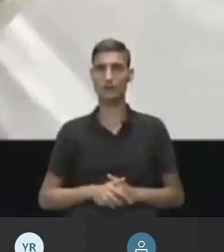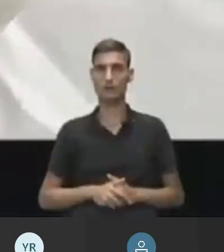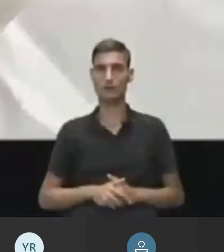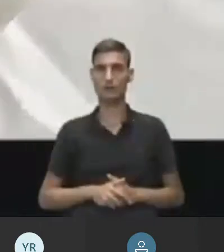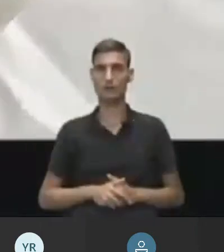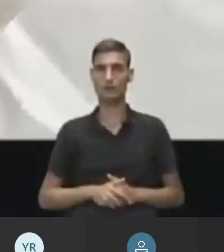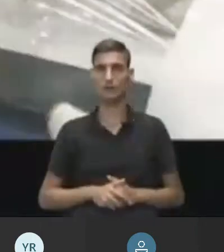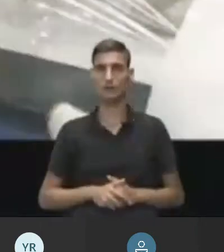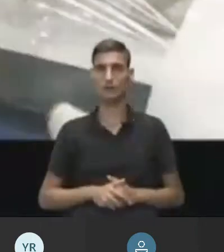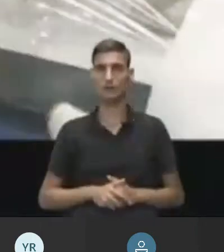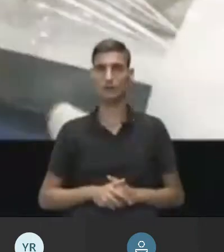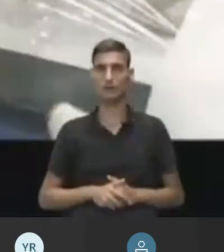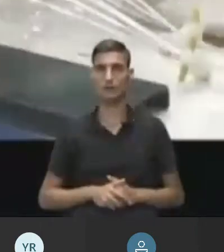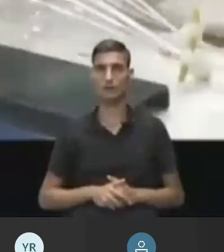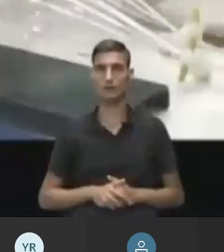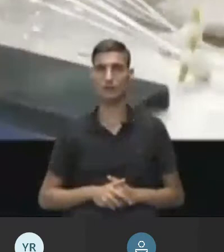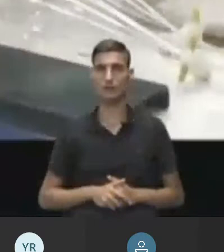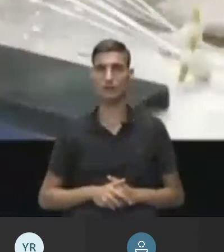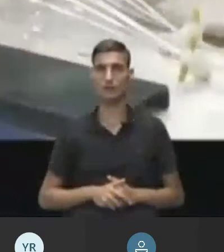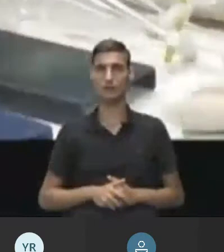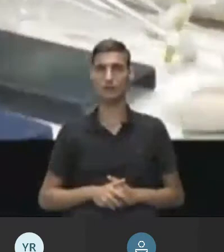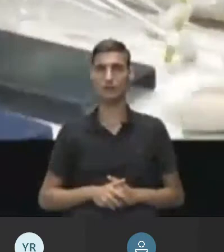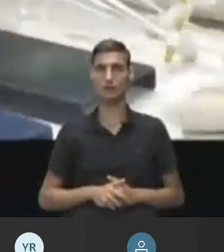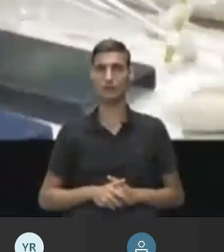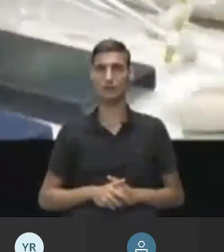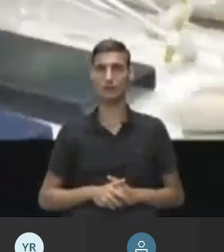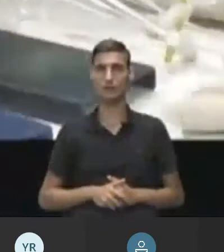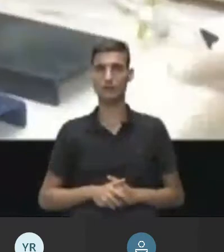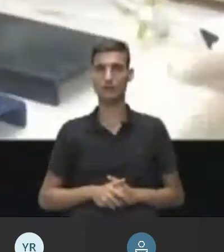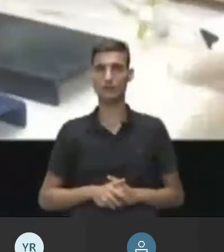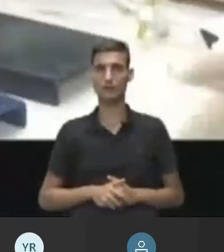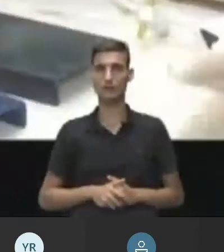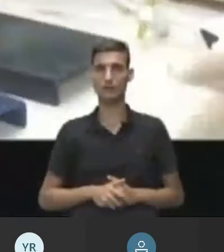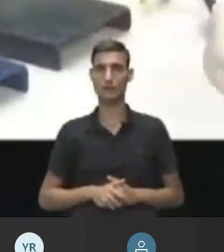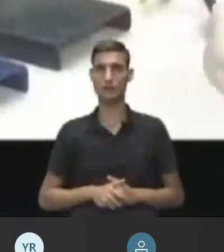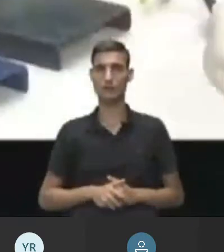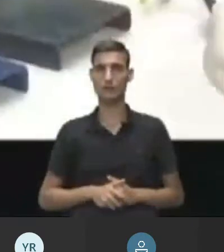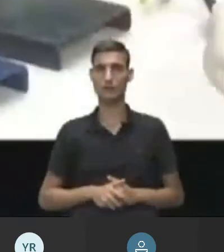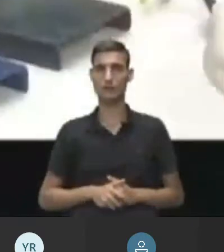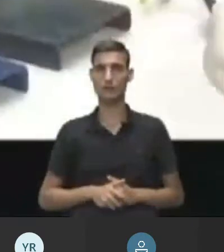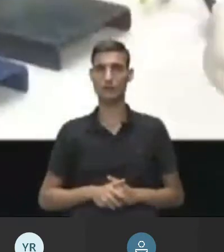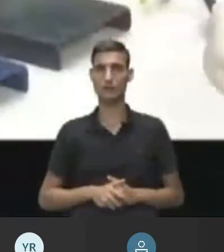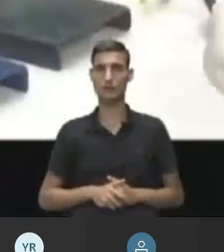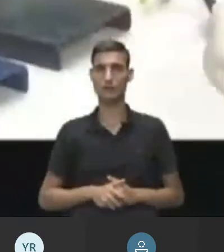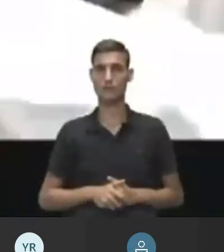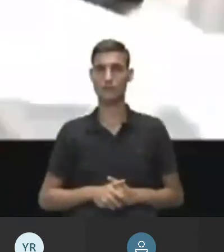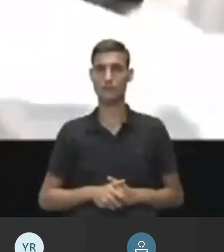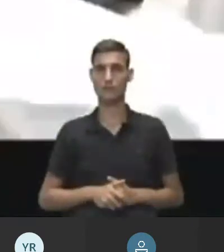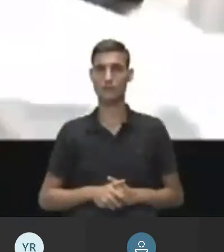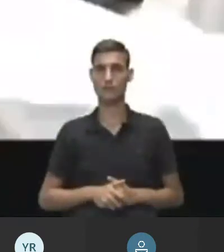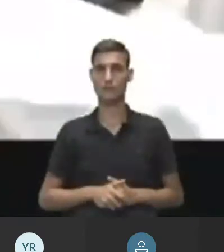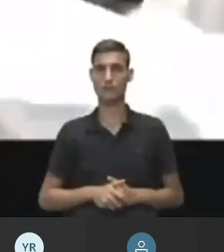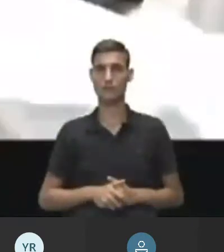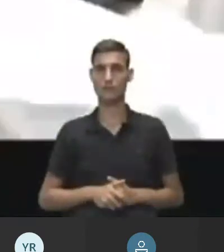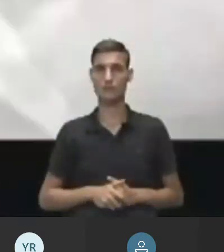você agitou, deixou por um tempo, você coloca aí 30 ml